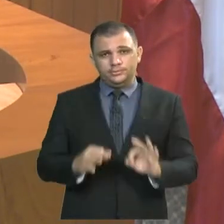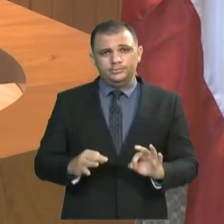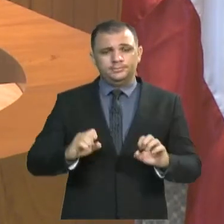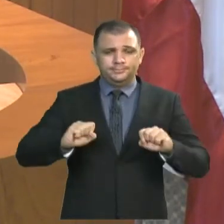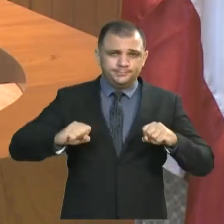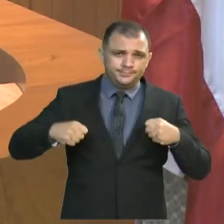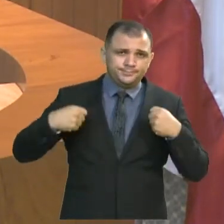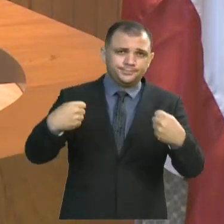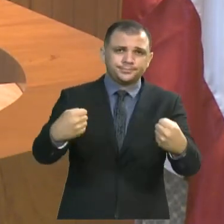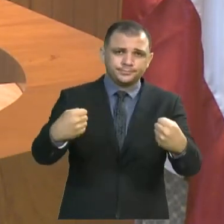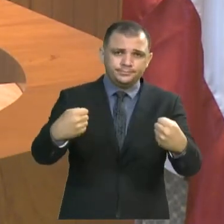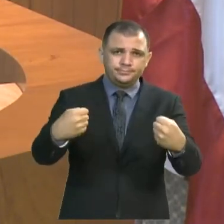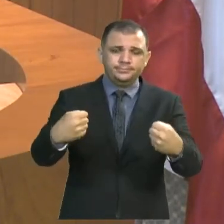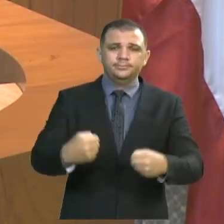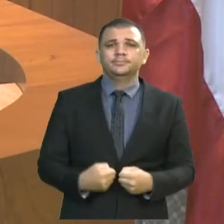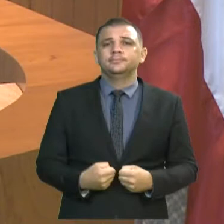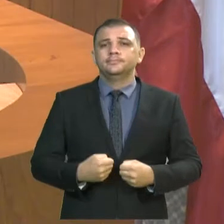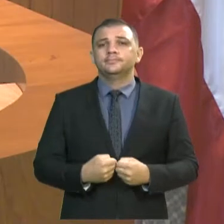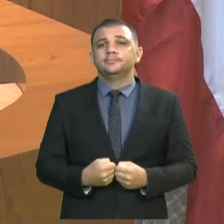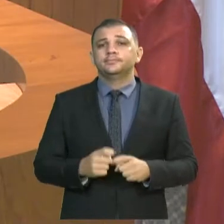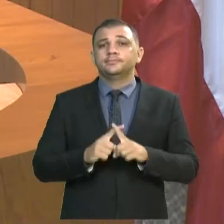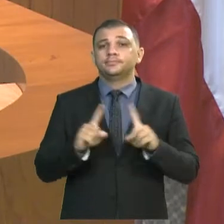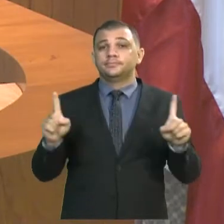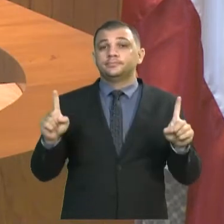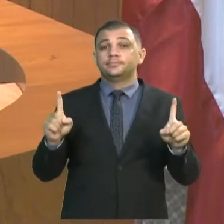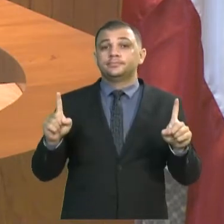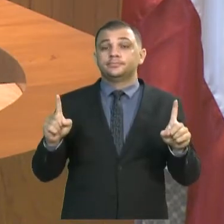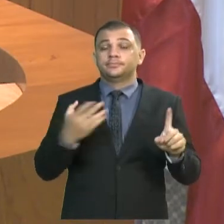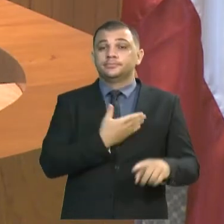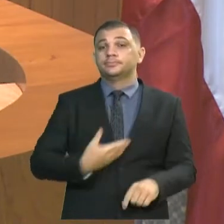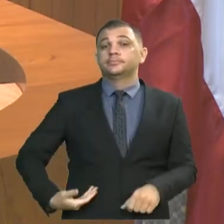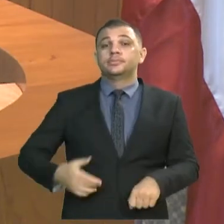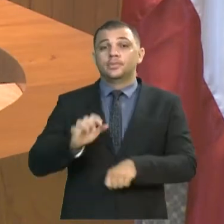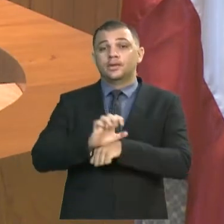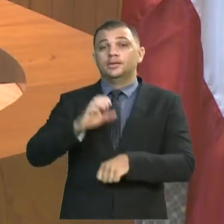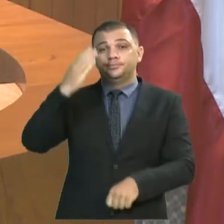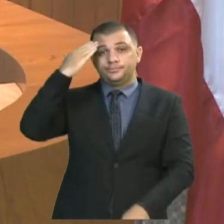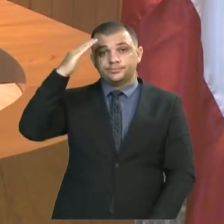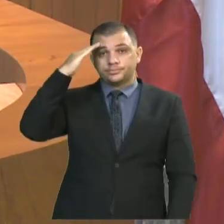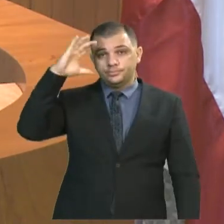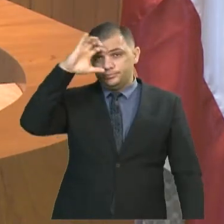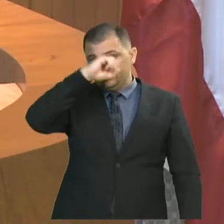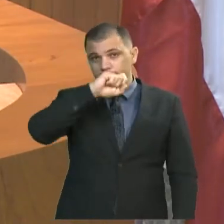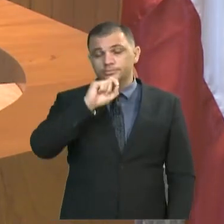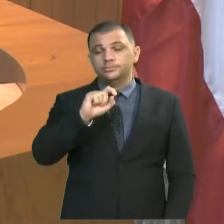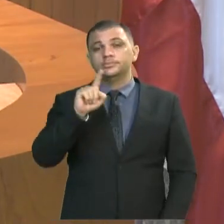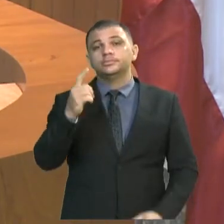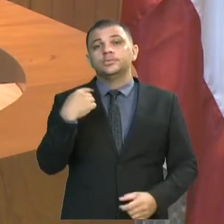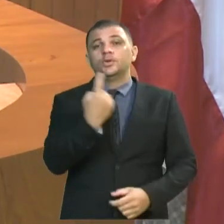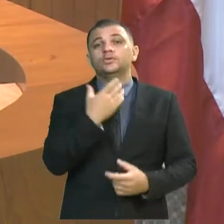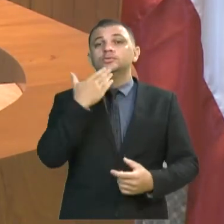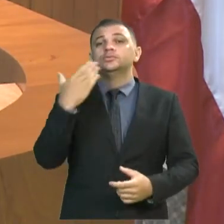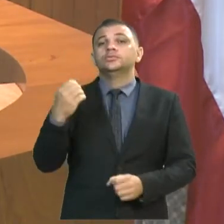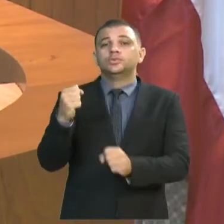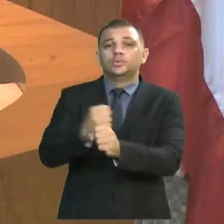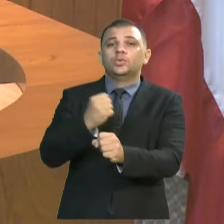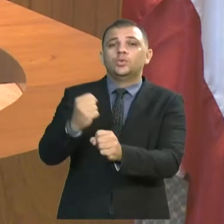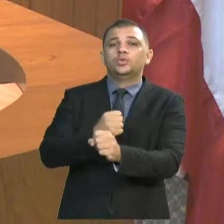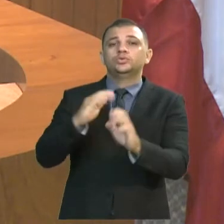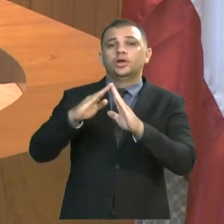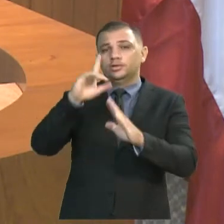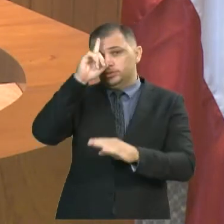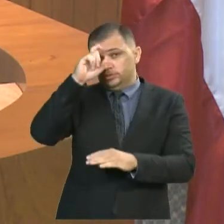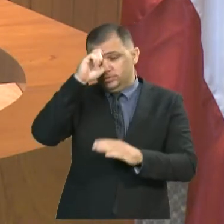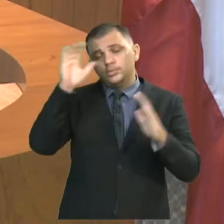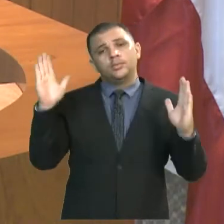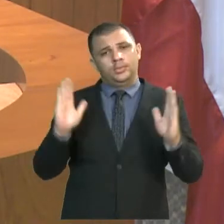hercúlea, mas que está sendo compreendida pelo governo do estado, que é a construção de um hospital modesto, um